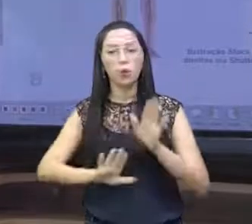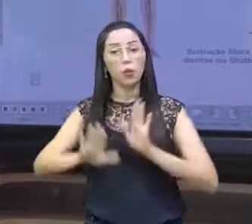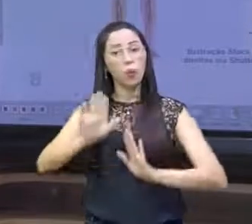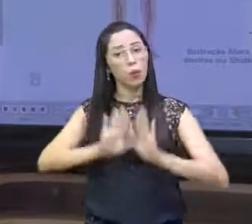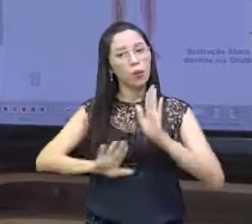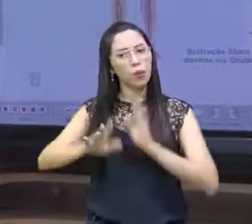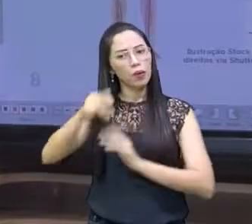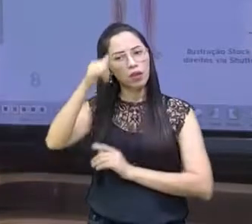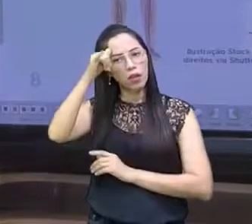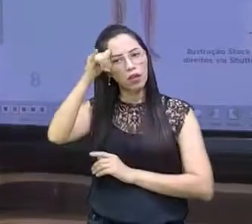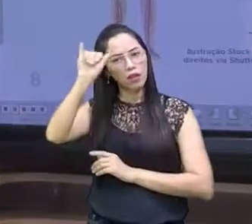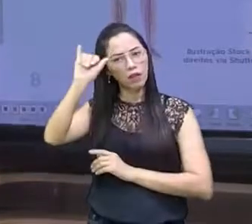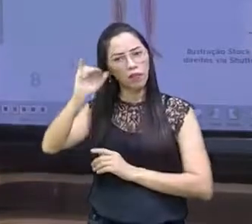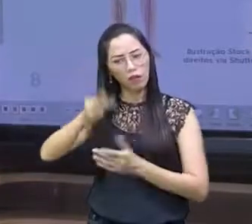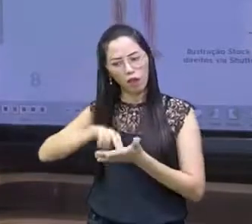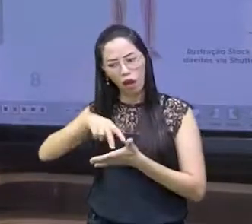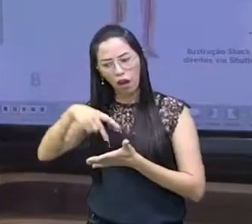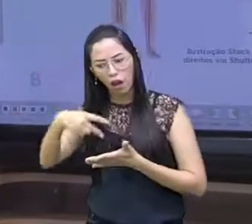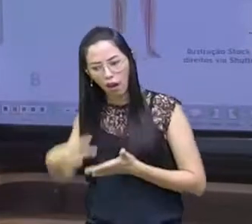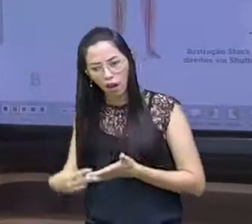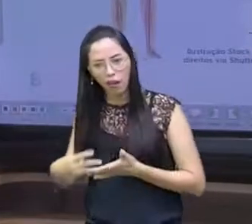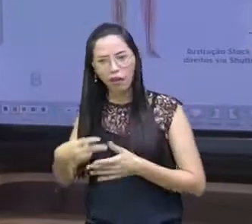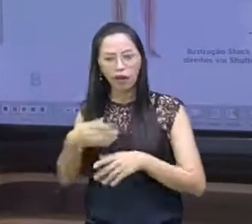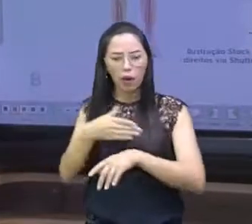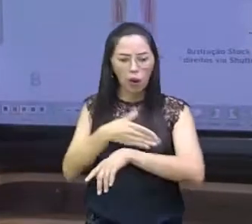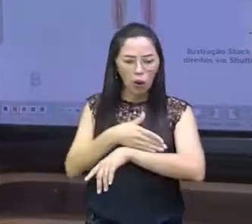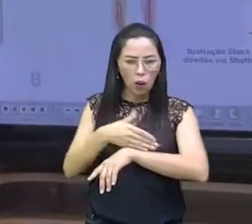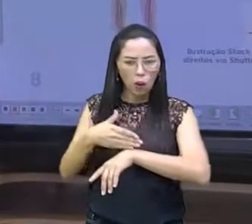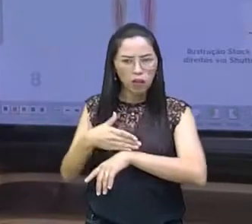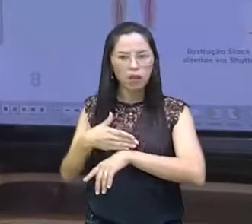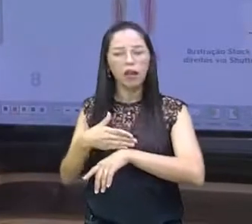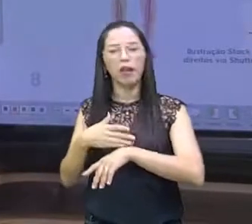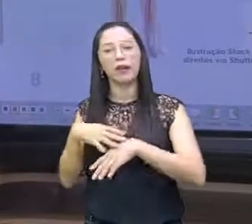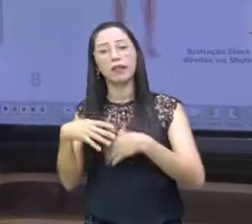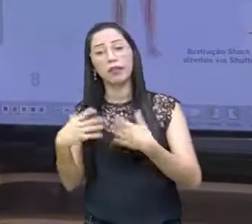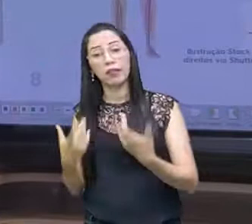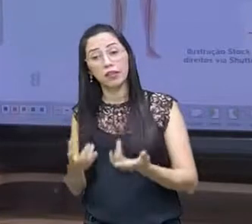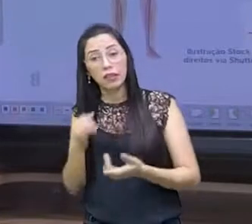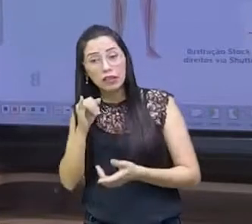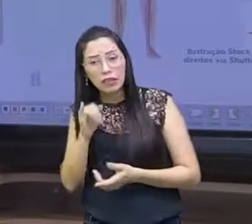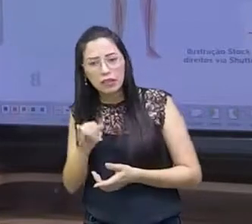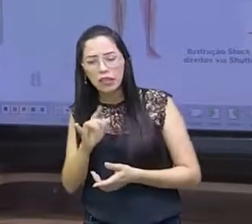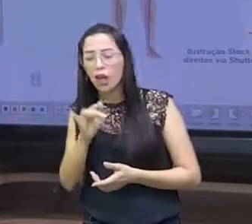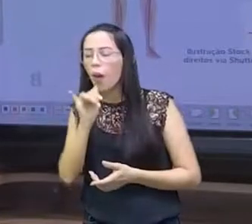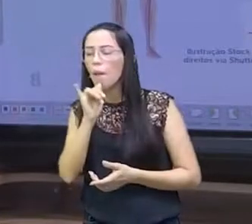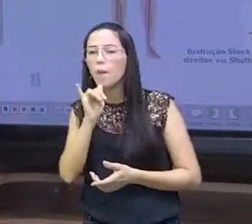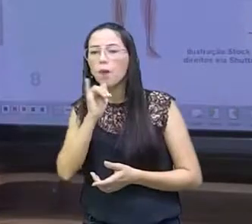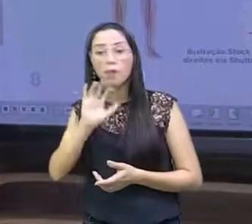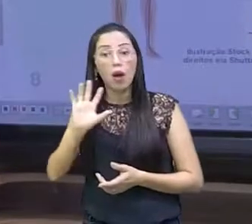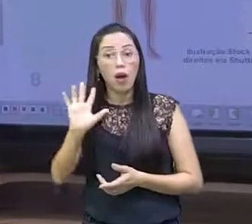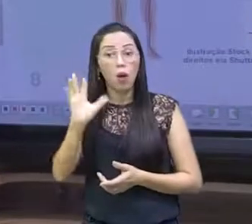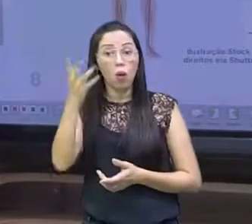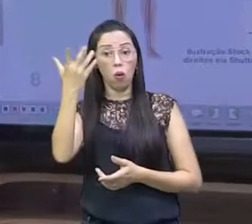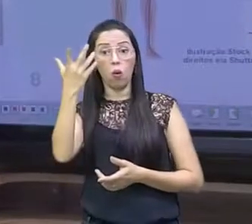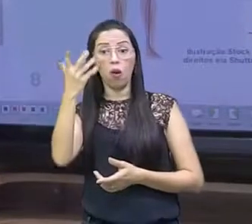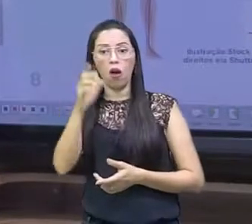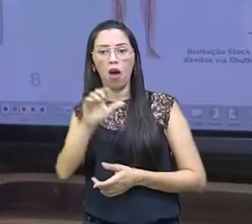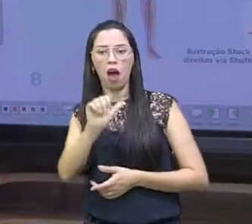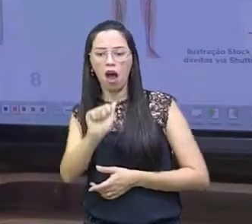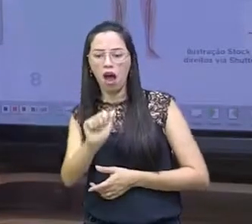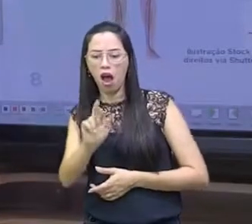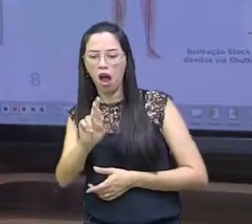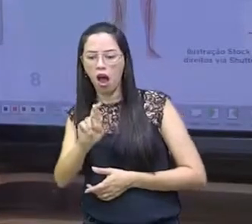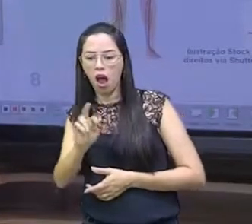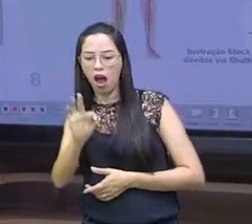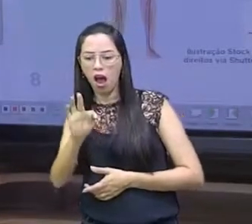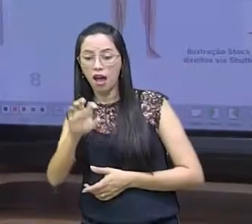porque o sangue ele passa por várias vias, e se alguma via, alguma artéria for rompida, você corre